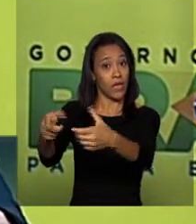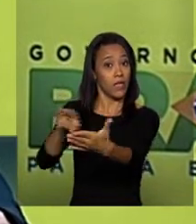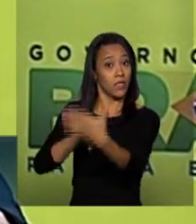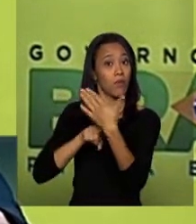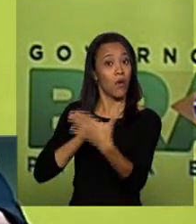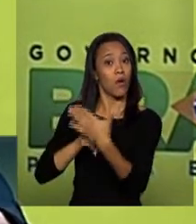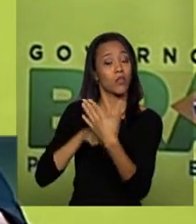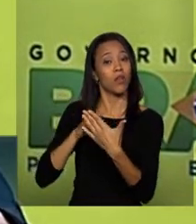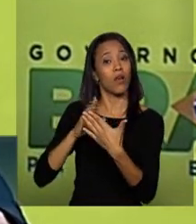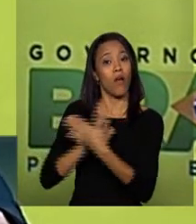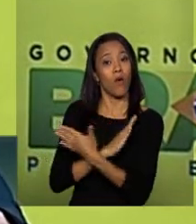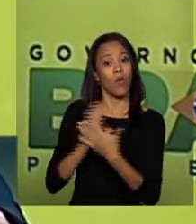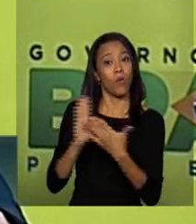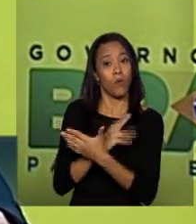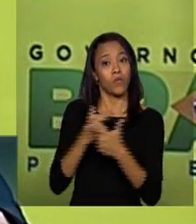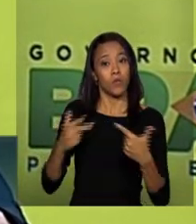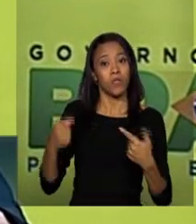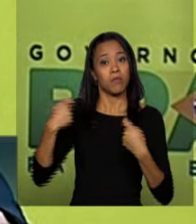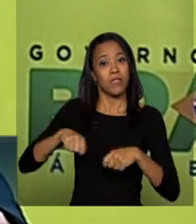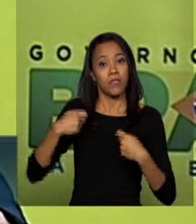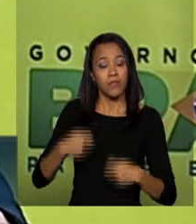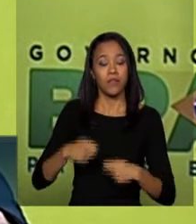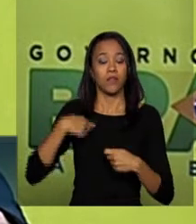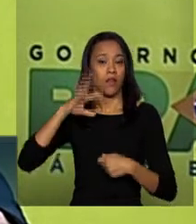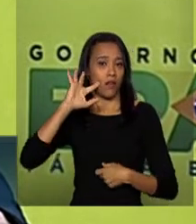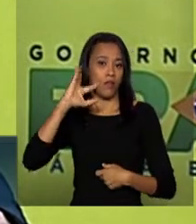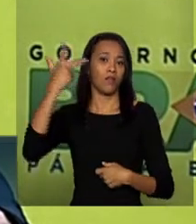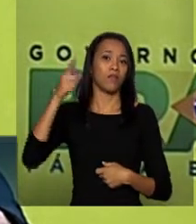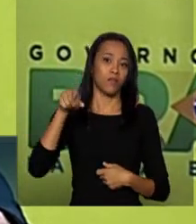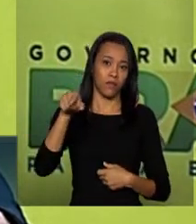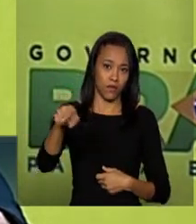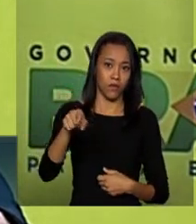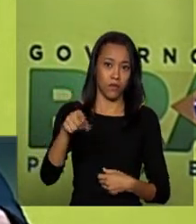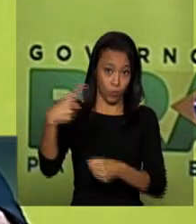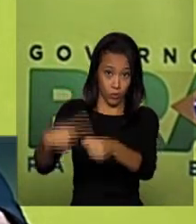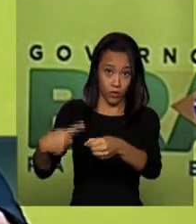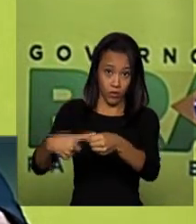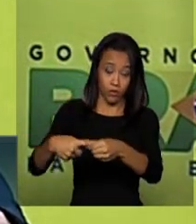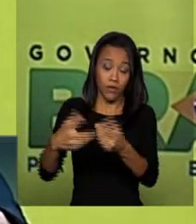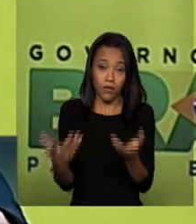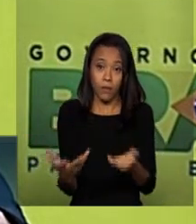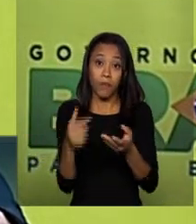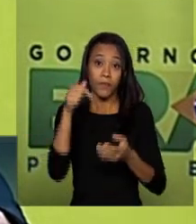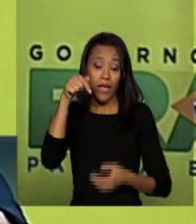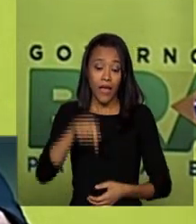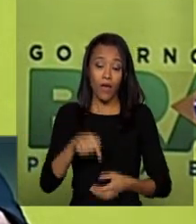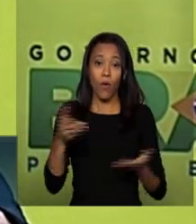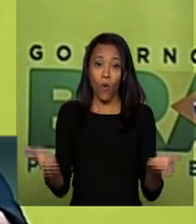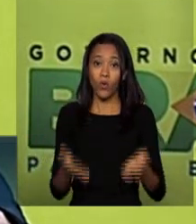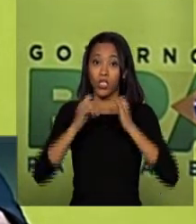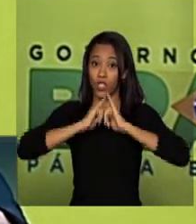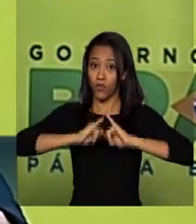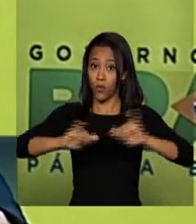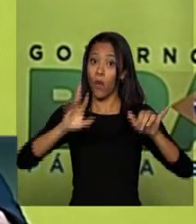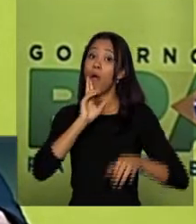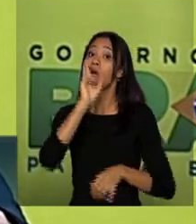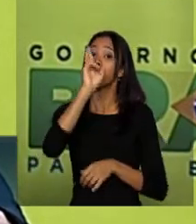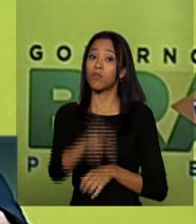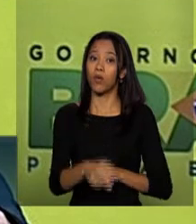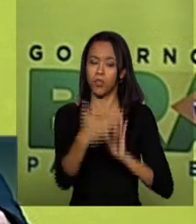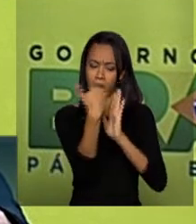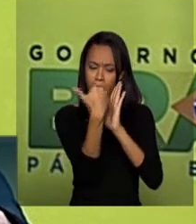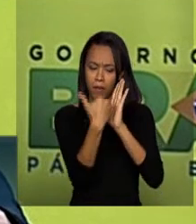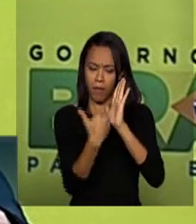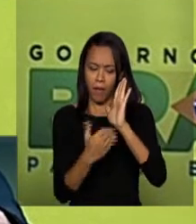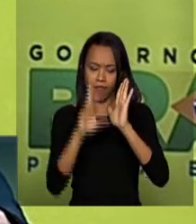algumas situações que precisam ser sanadas, que precisam ser superadas. Então, essa divulgação do resultado ela vai dizer se o